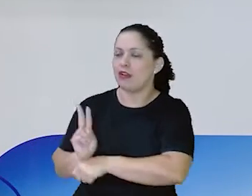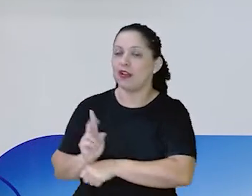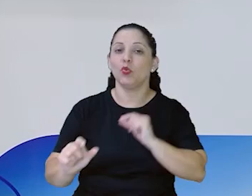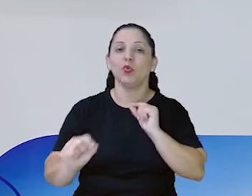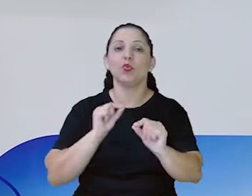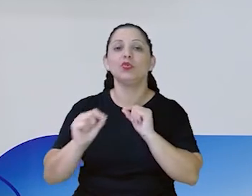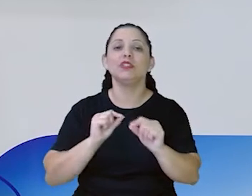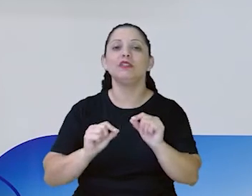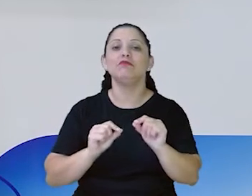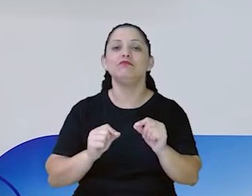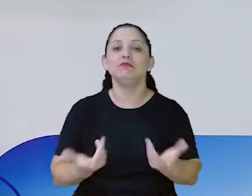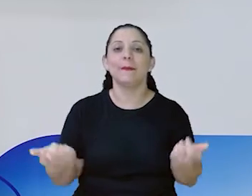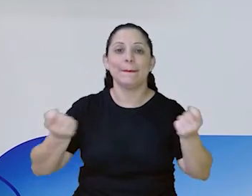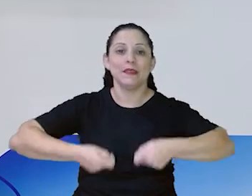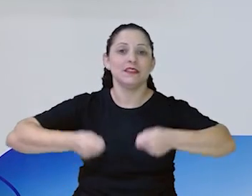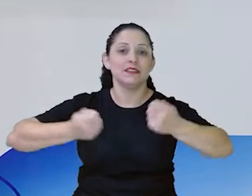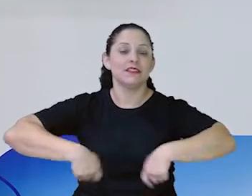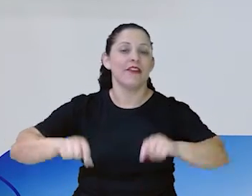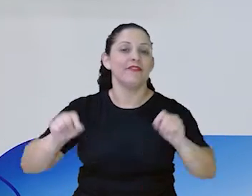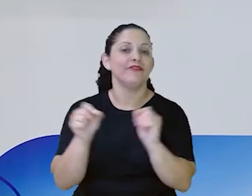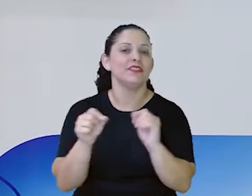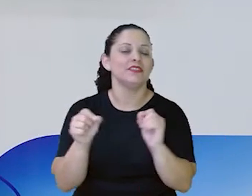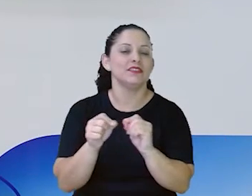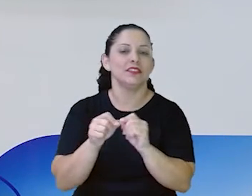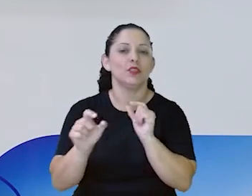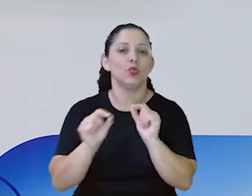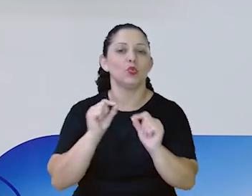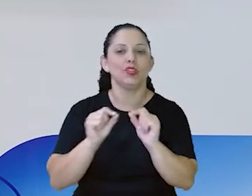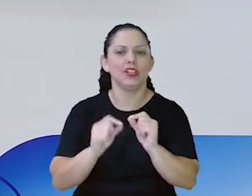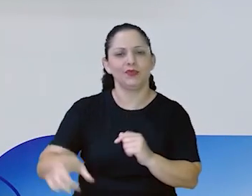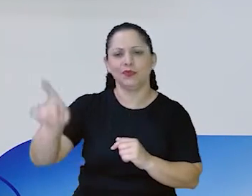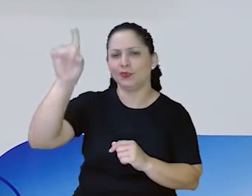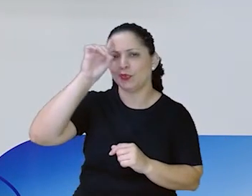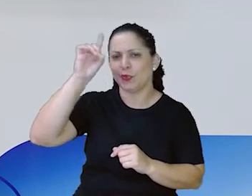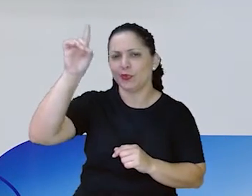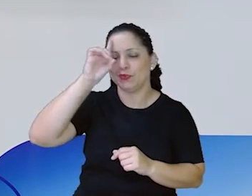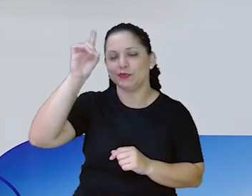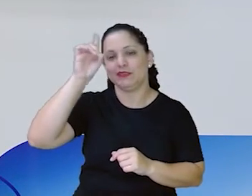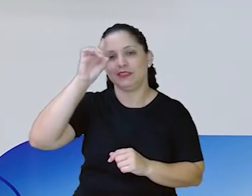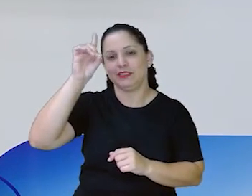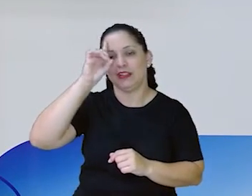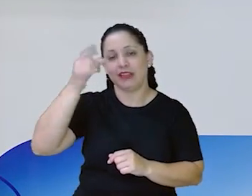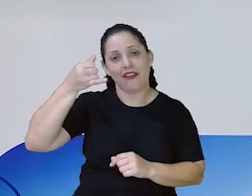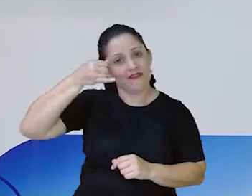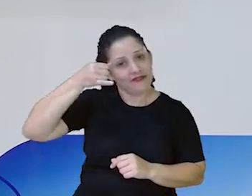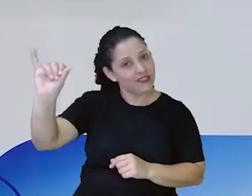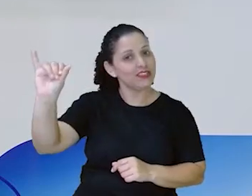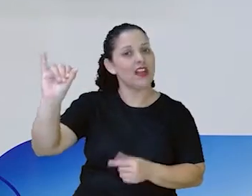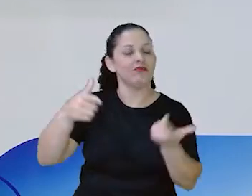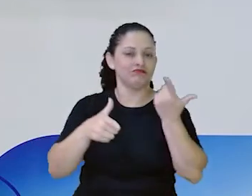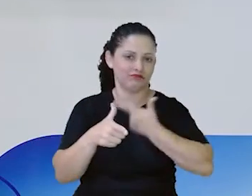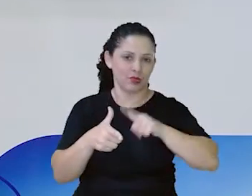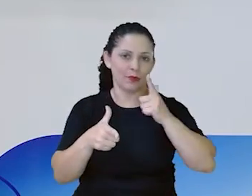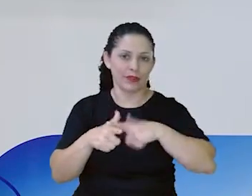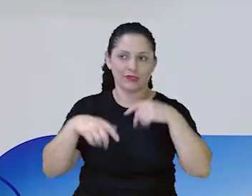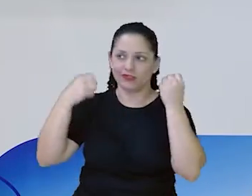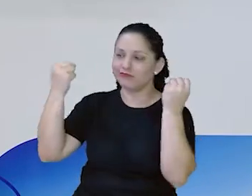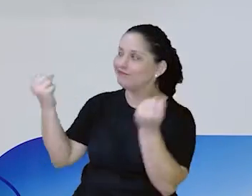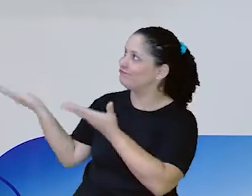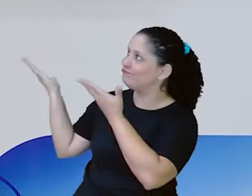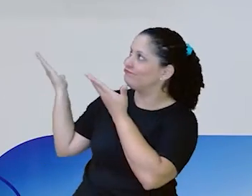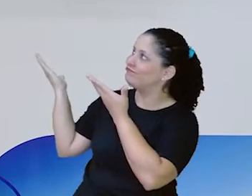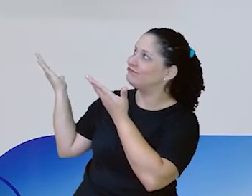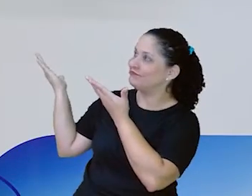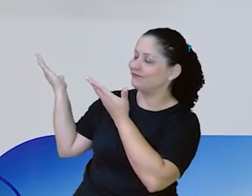de sustentabilidade que a gente pode fazer no nosso dia a dia também, no nosso cotidiano, para evitar situações, imagens